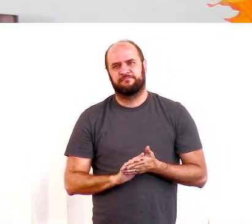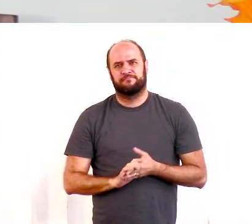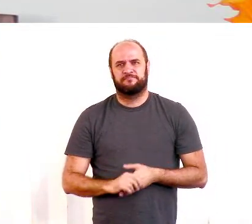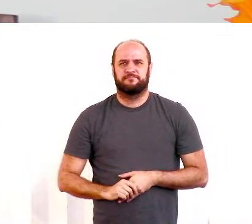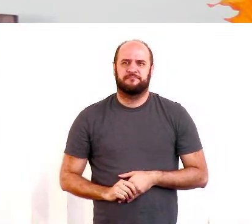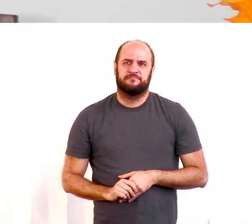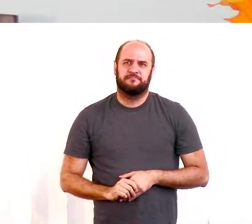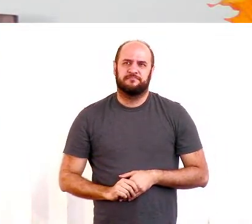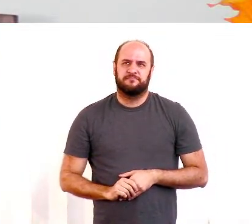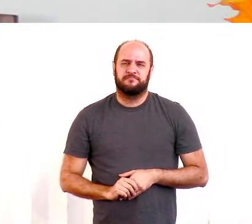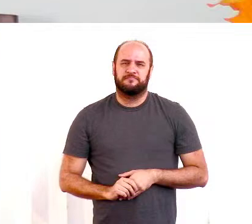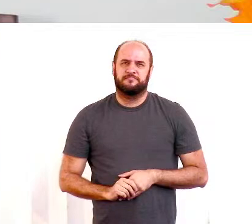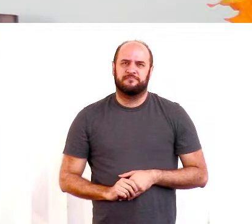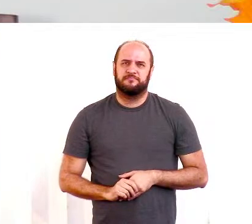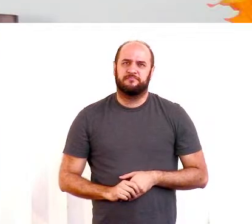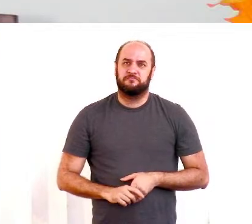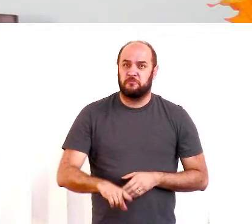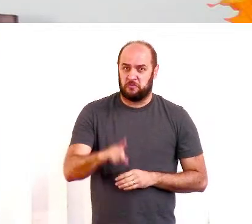da âncora falhar.